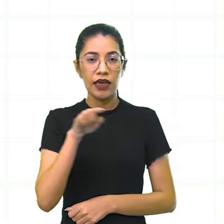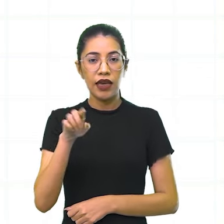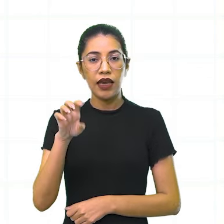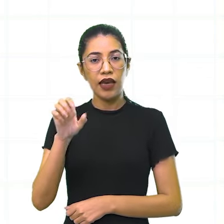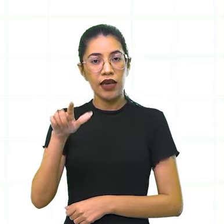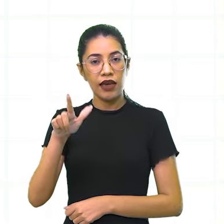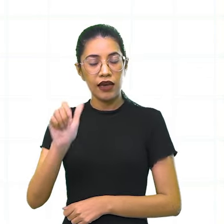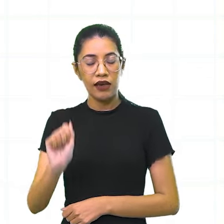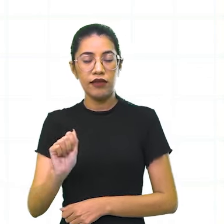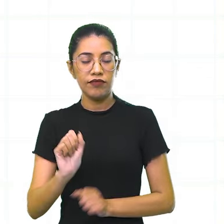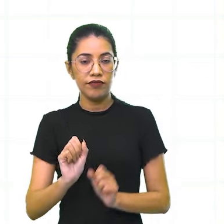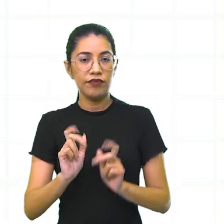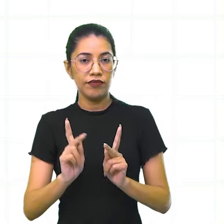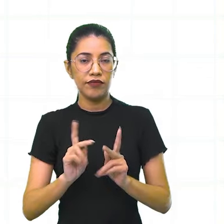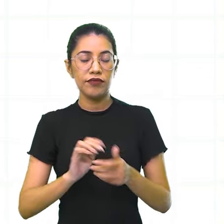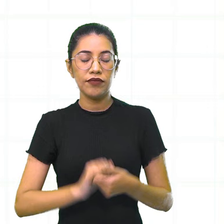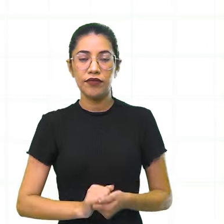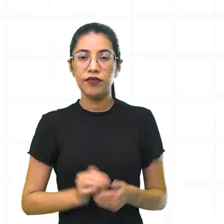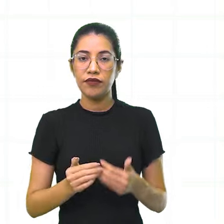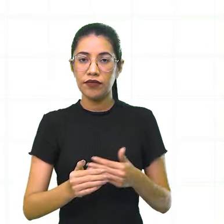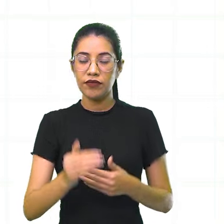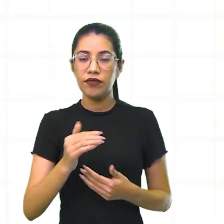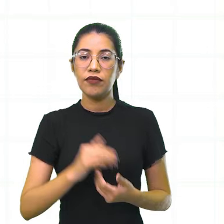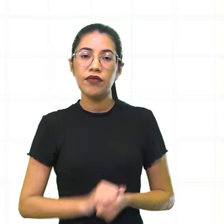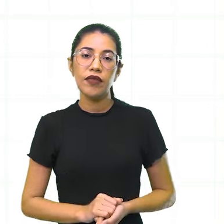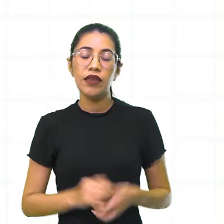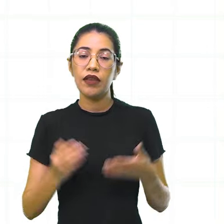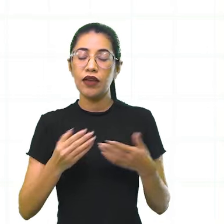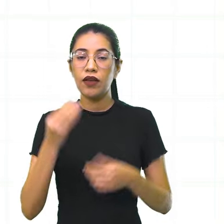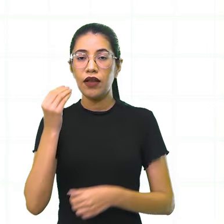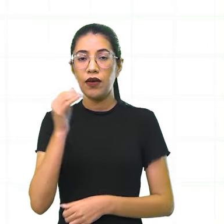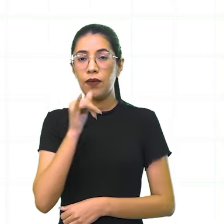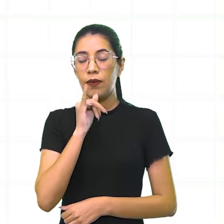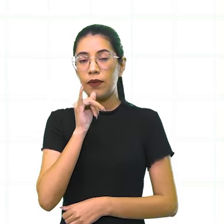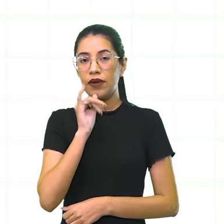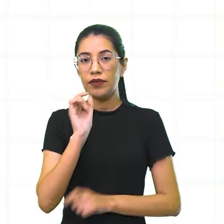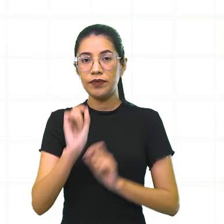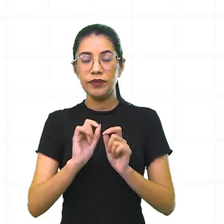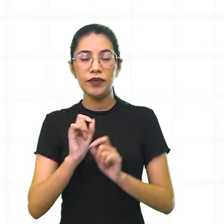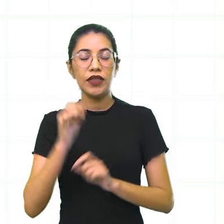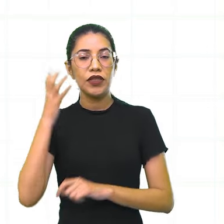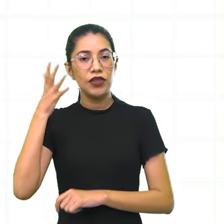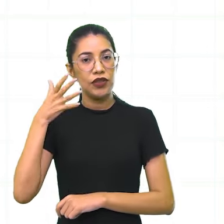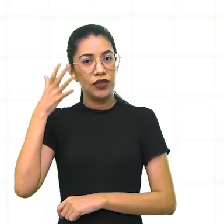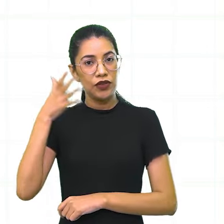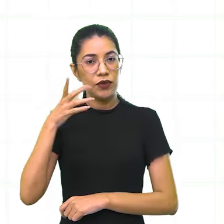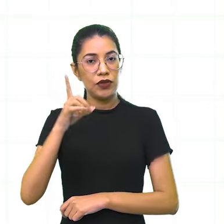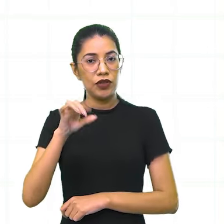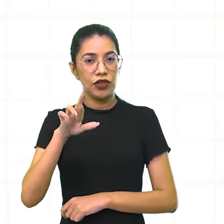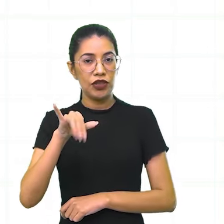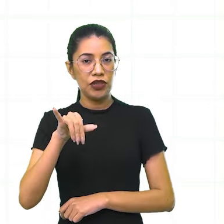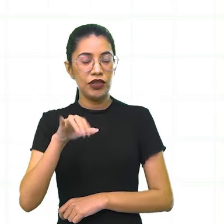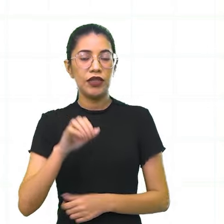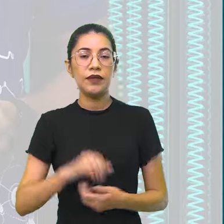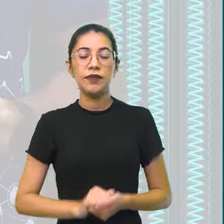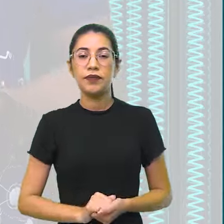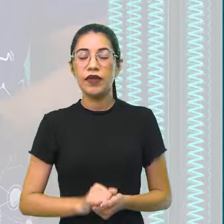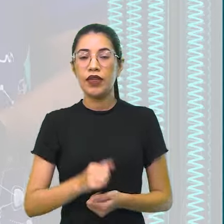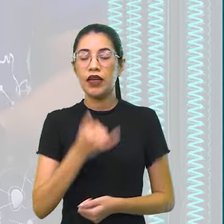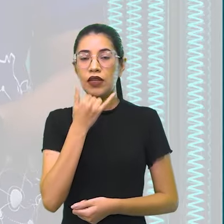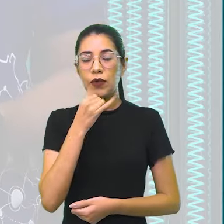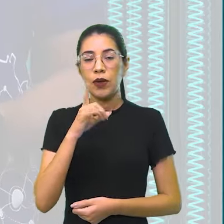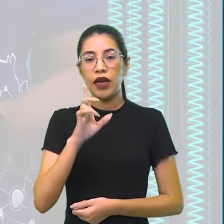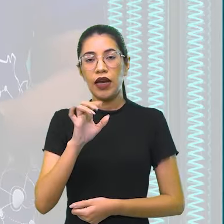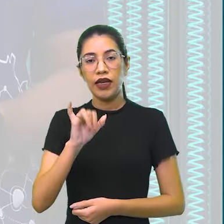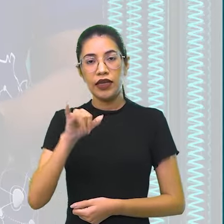bom? Muito bem, nós vamos ver agora, então, o exemplo, né? Exemplos de discurso direto, discurso indireto, né? O que